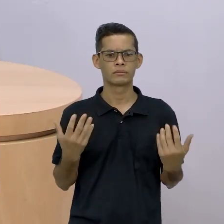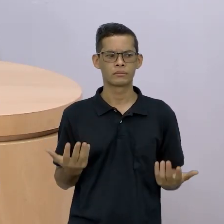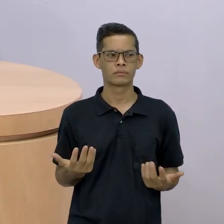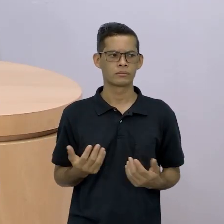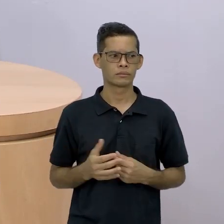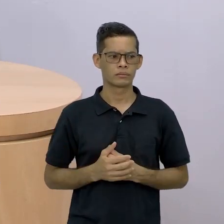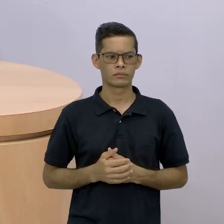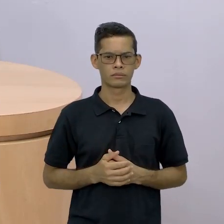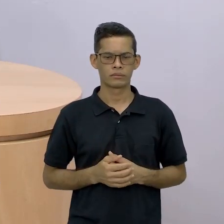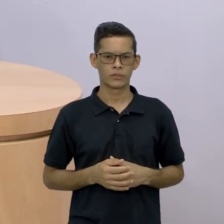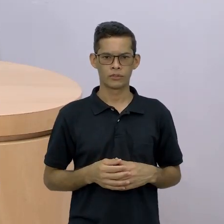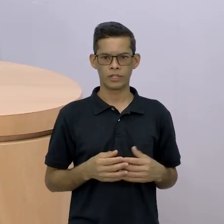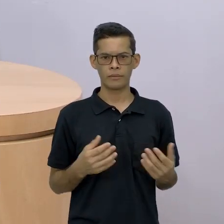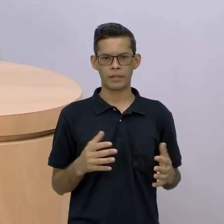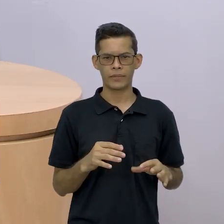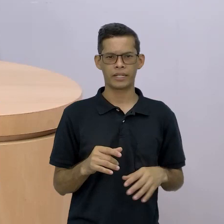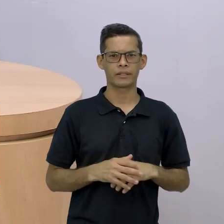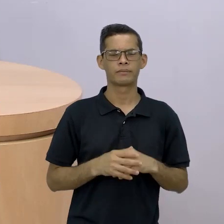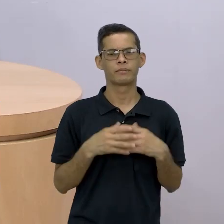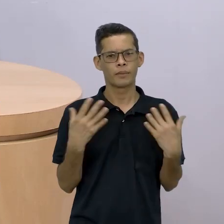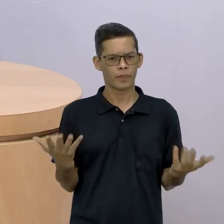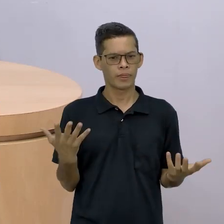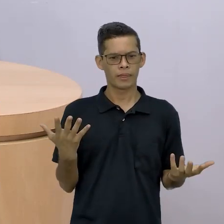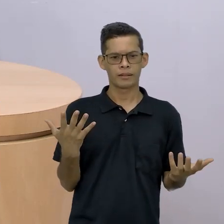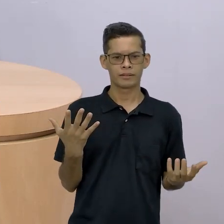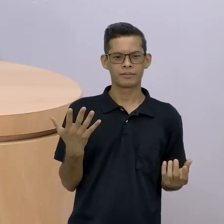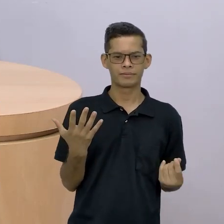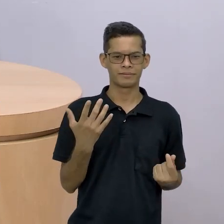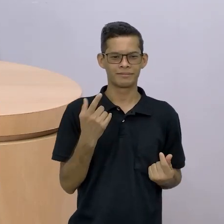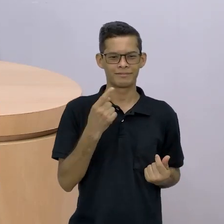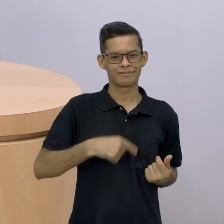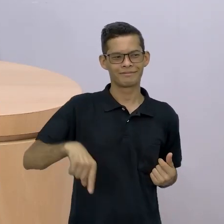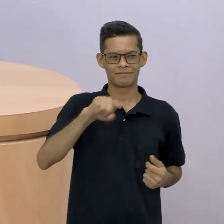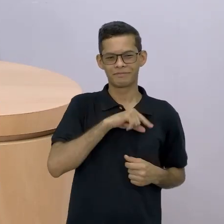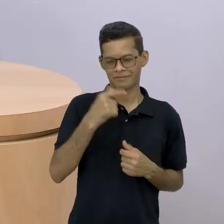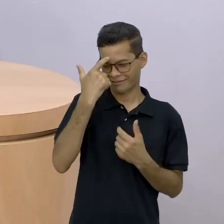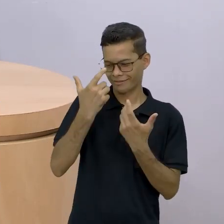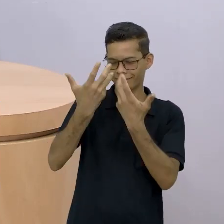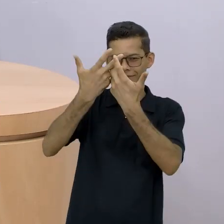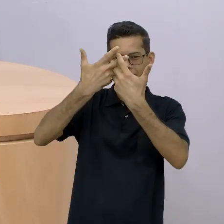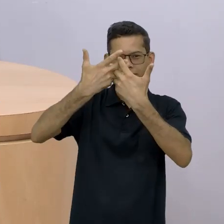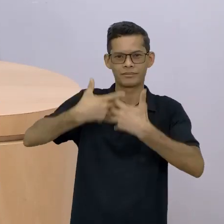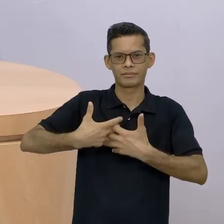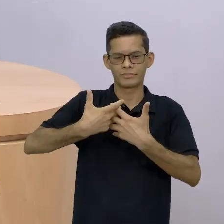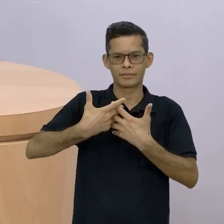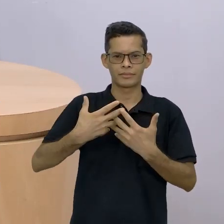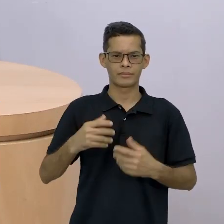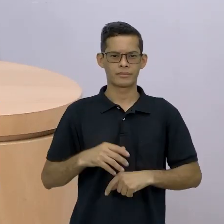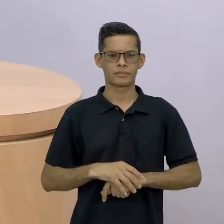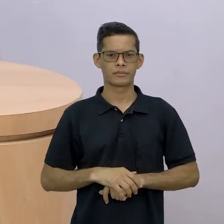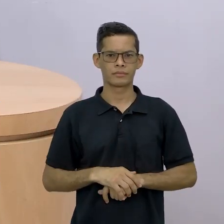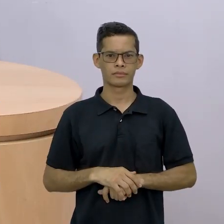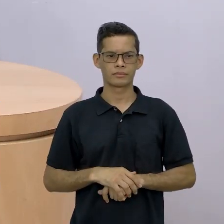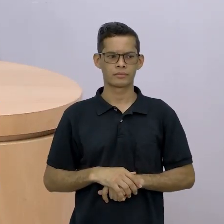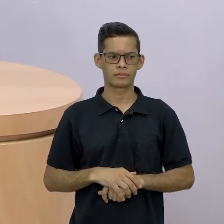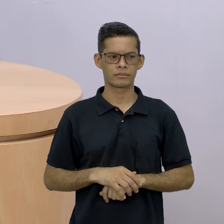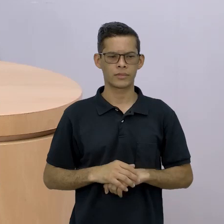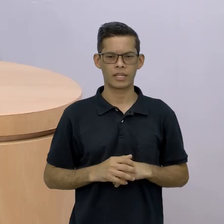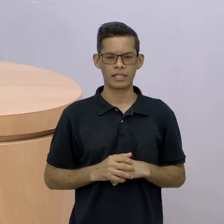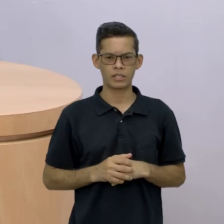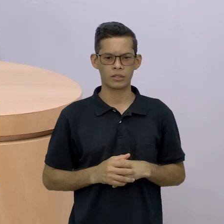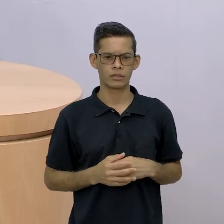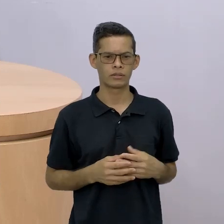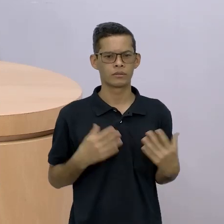muitas vezes que em várias comunidades a noção de existência e de conhecimento